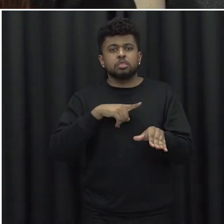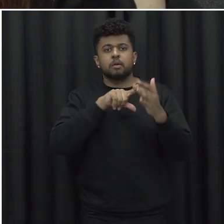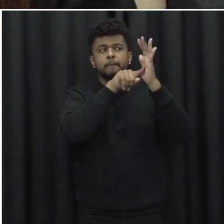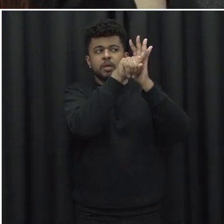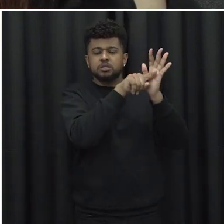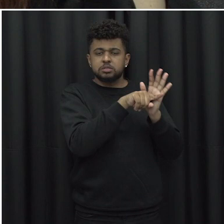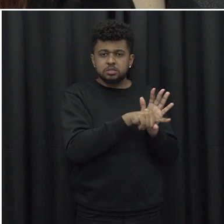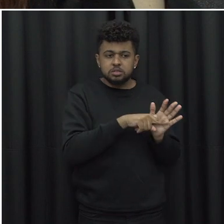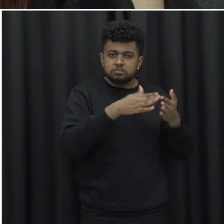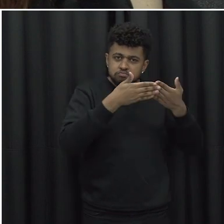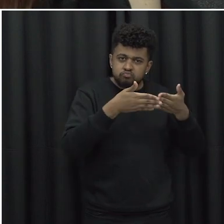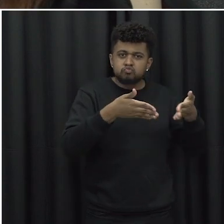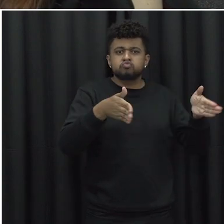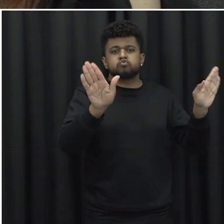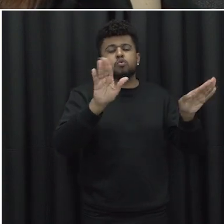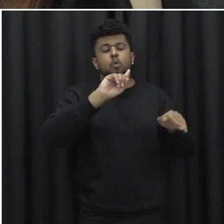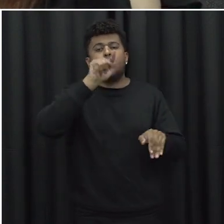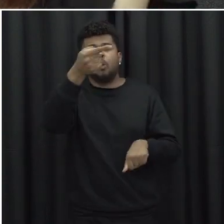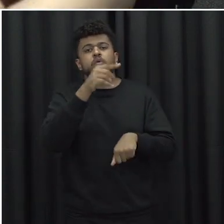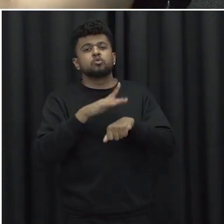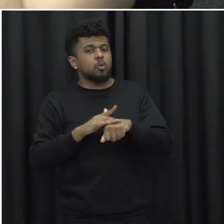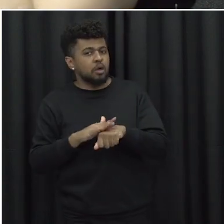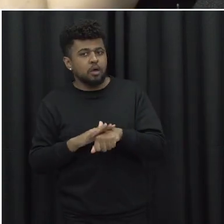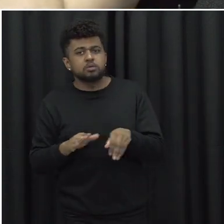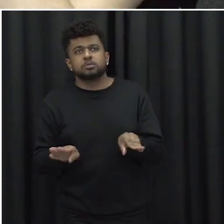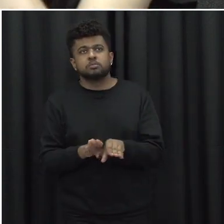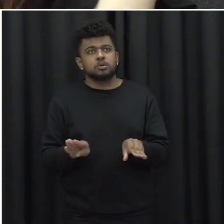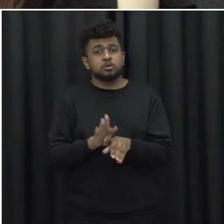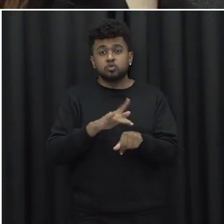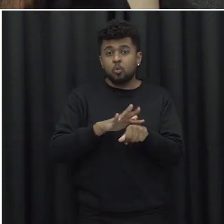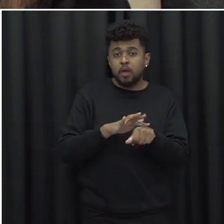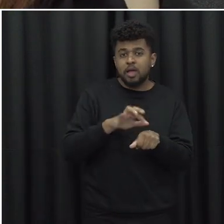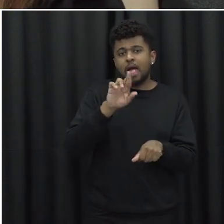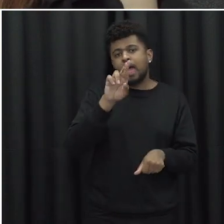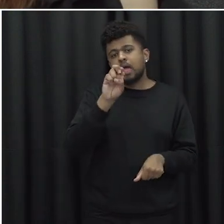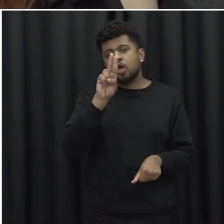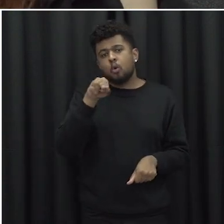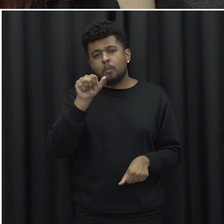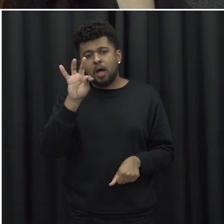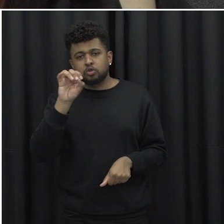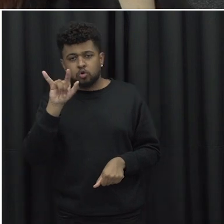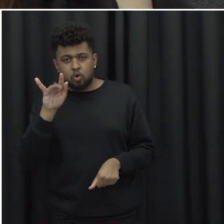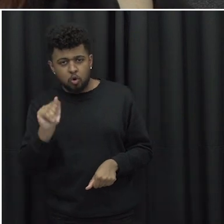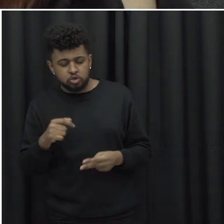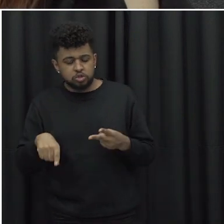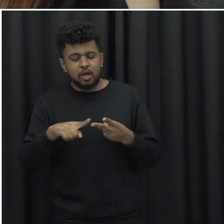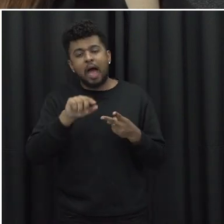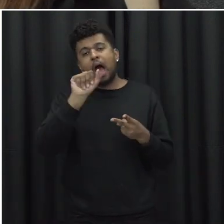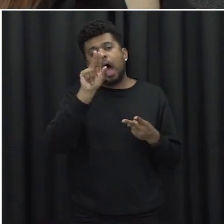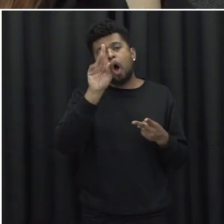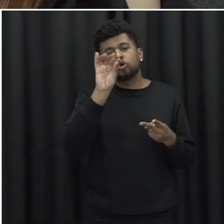e existem pesquisas que estão abrindo para outras doenças, inclusive doenças reumatológicas, doenças autoimunes,